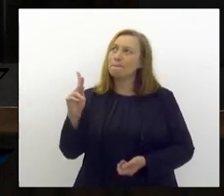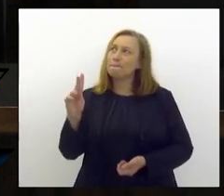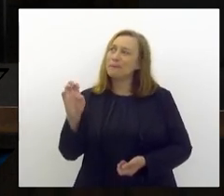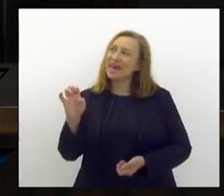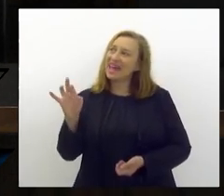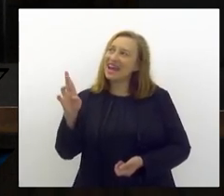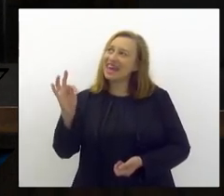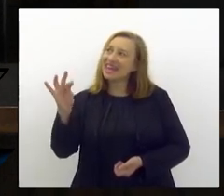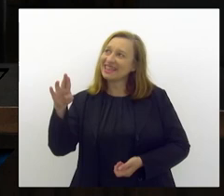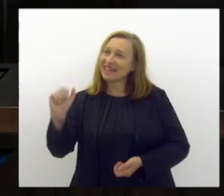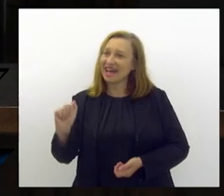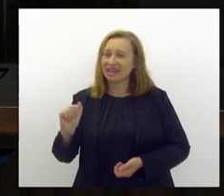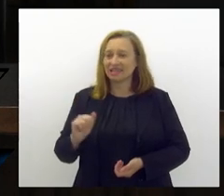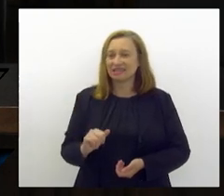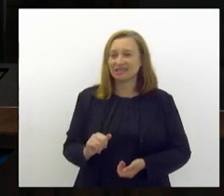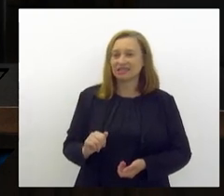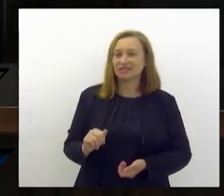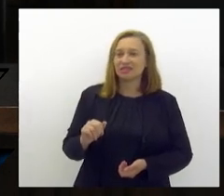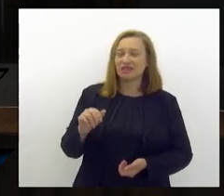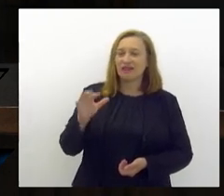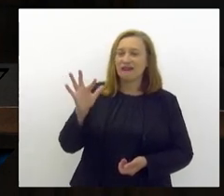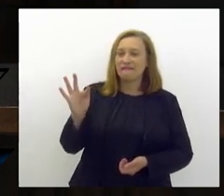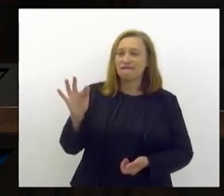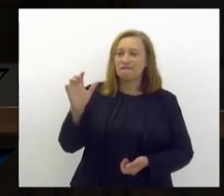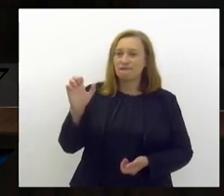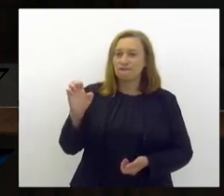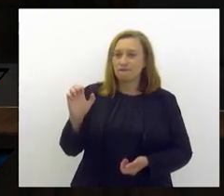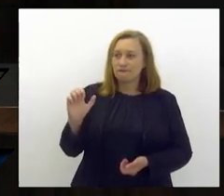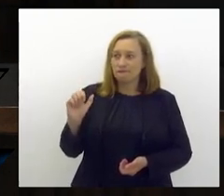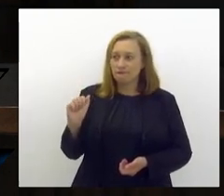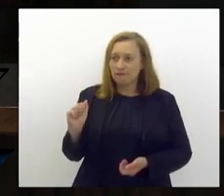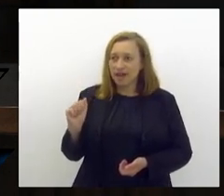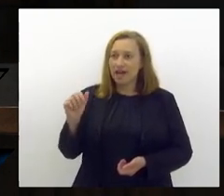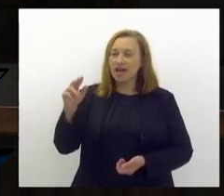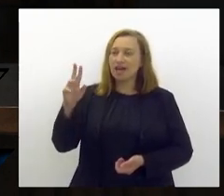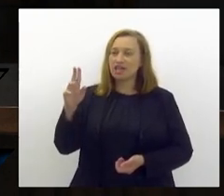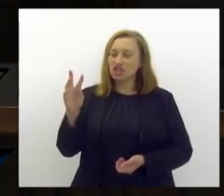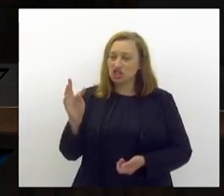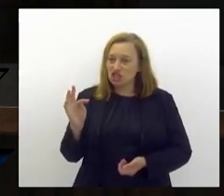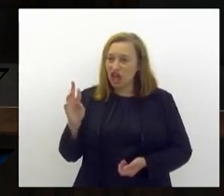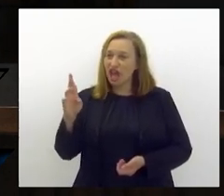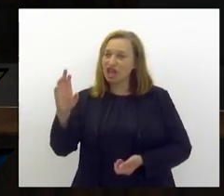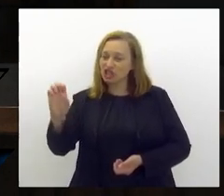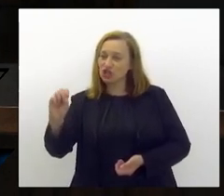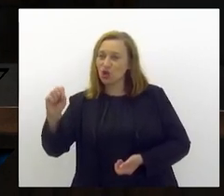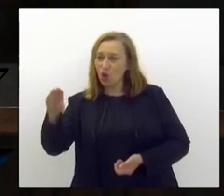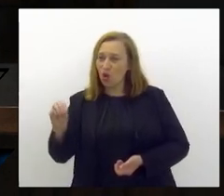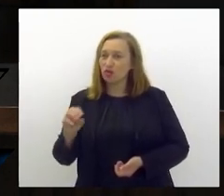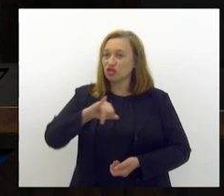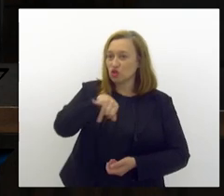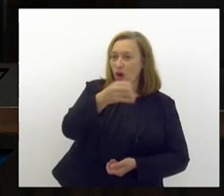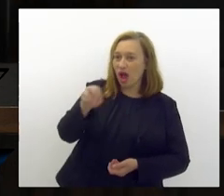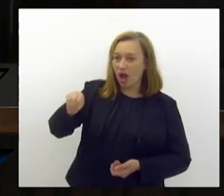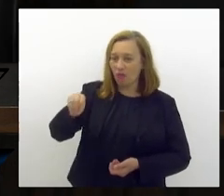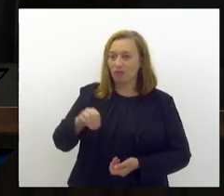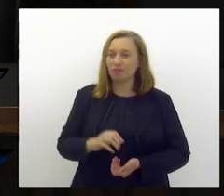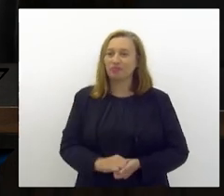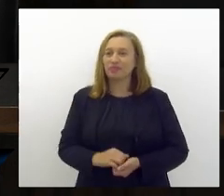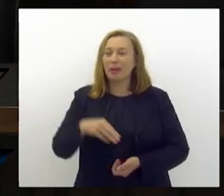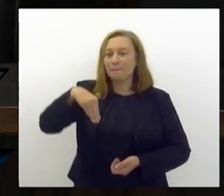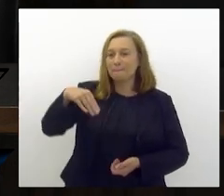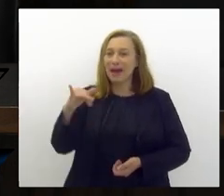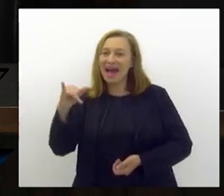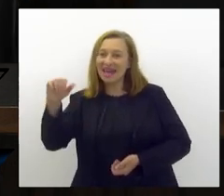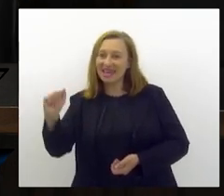de Oliveira, Francesco Biassin, Dom João Maria Messi, Maria